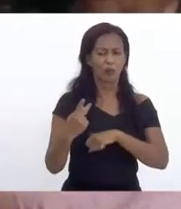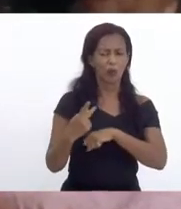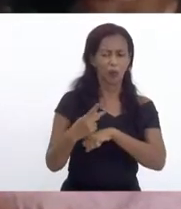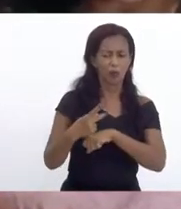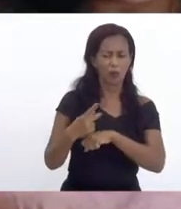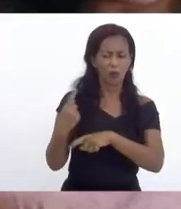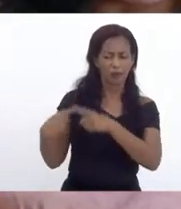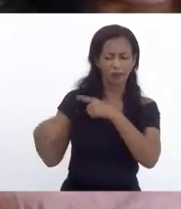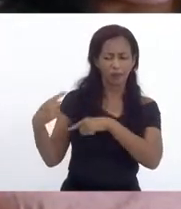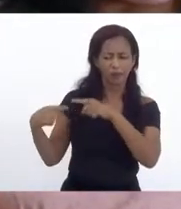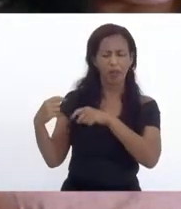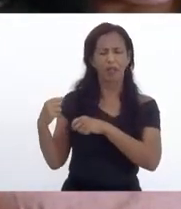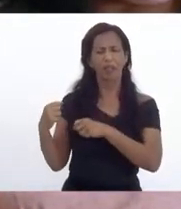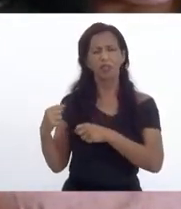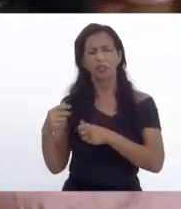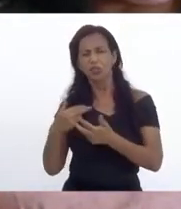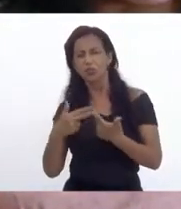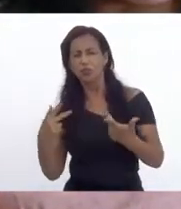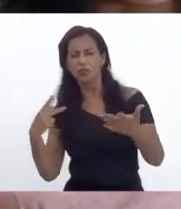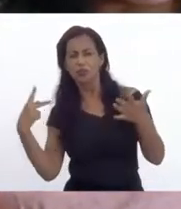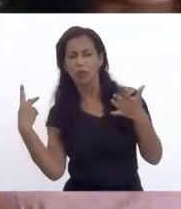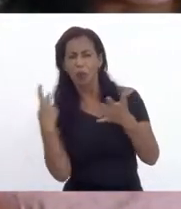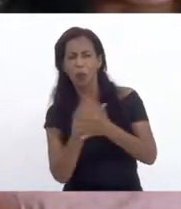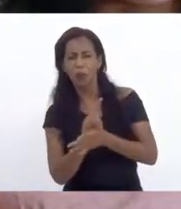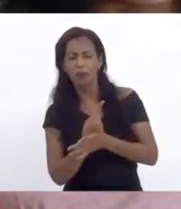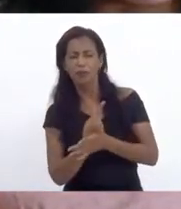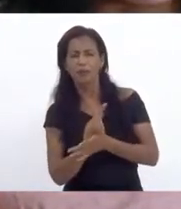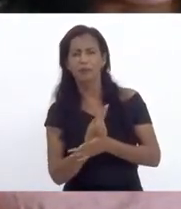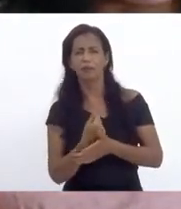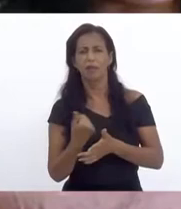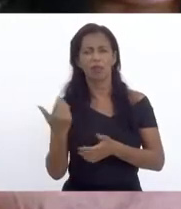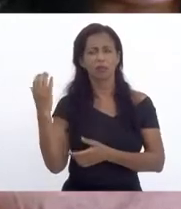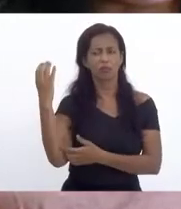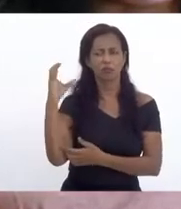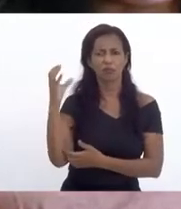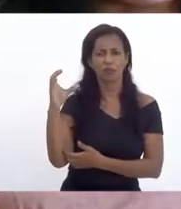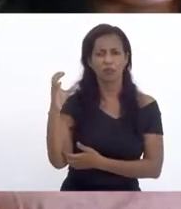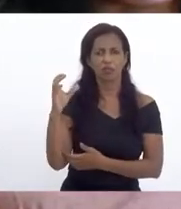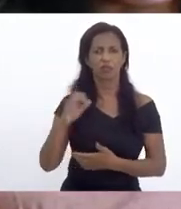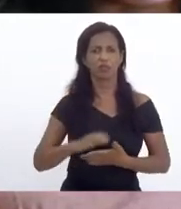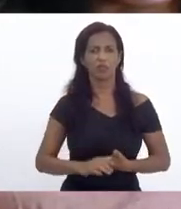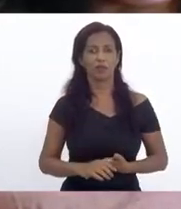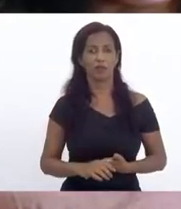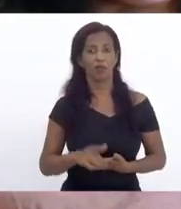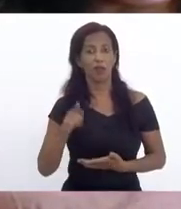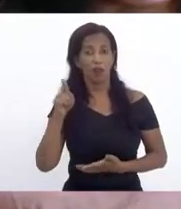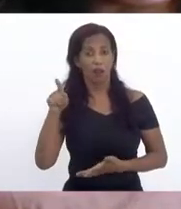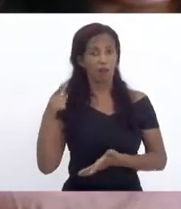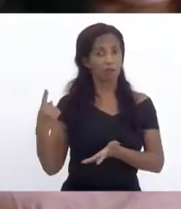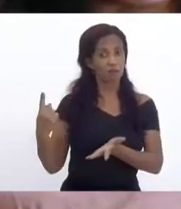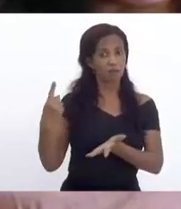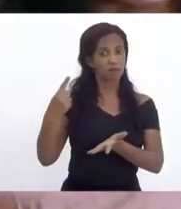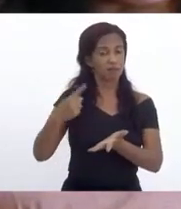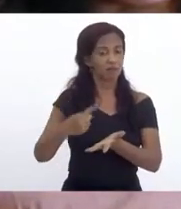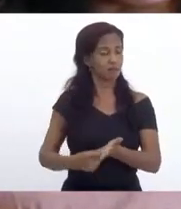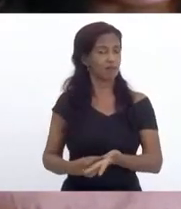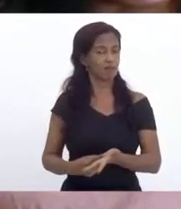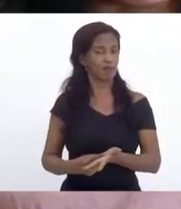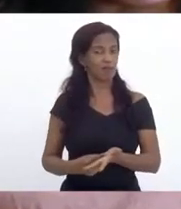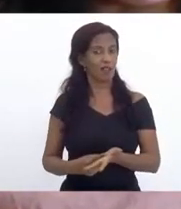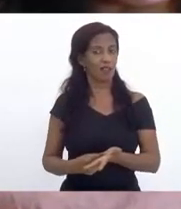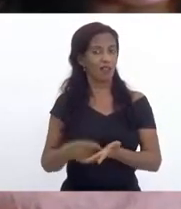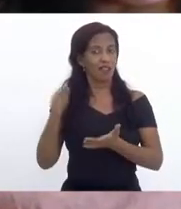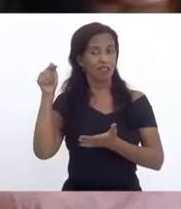anais de muitos eventos periódicos, científicos, Lá estará registrado que, dentre